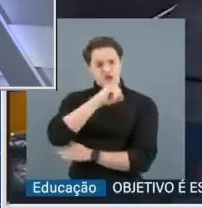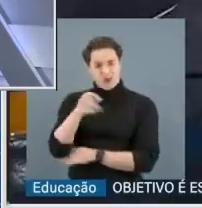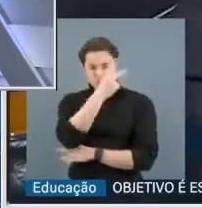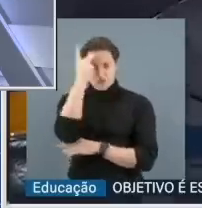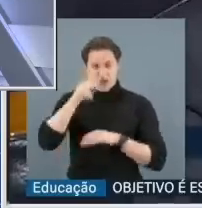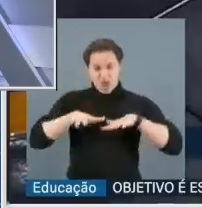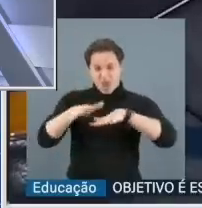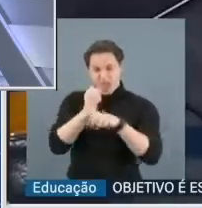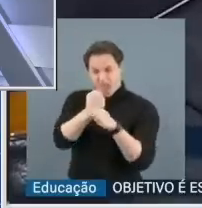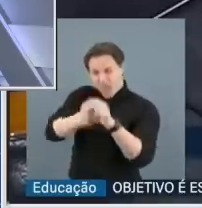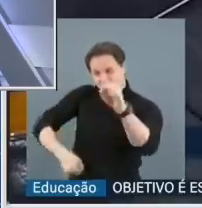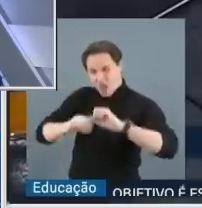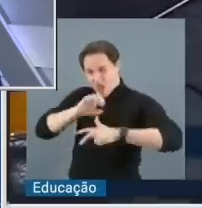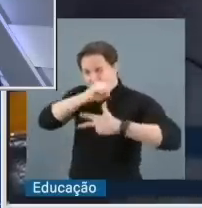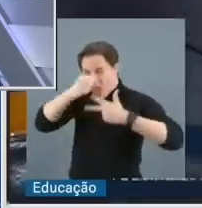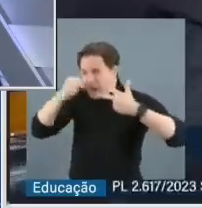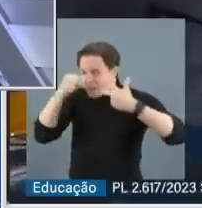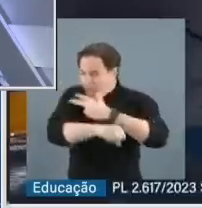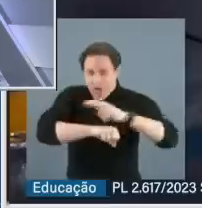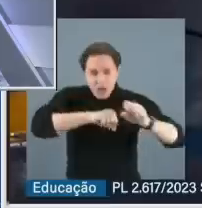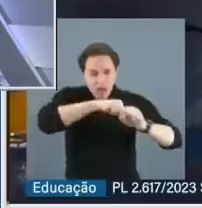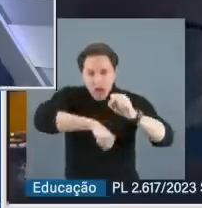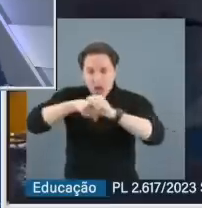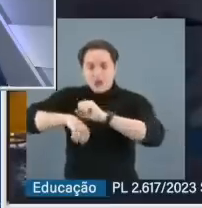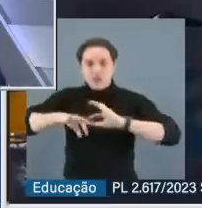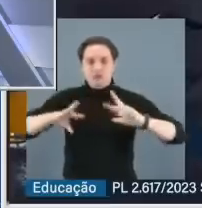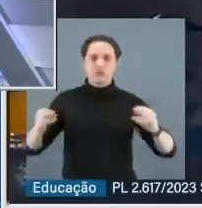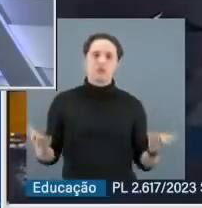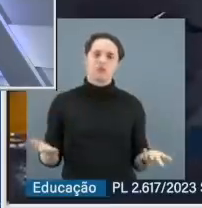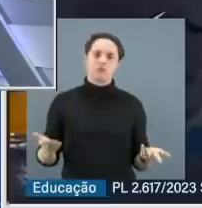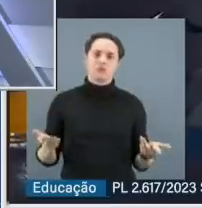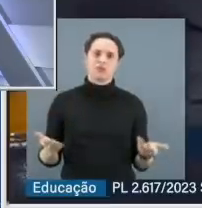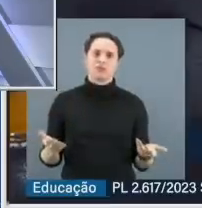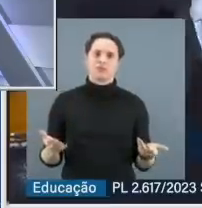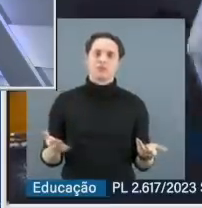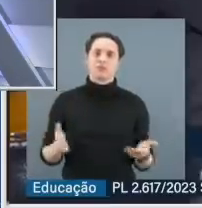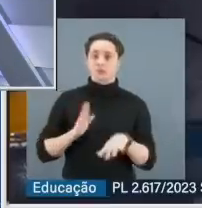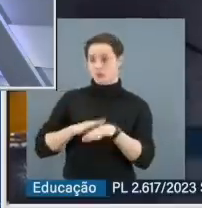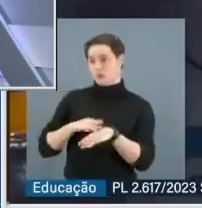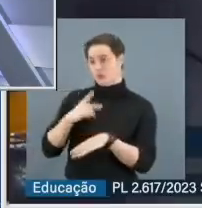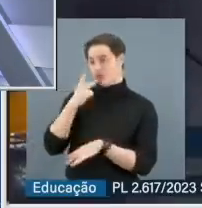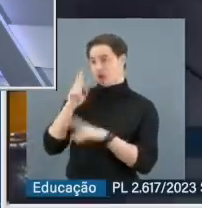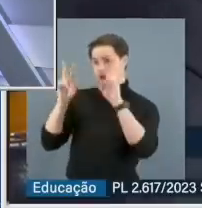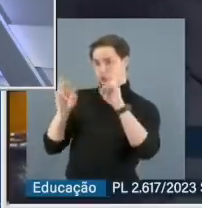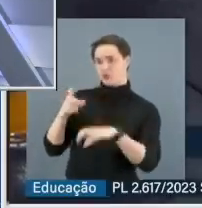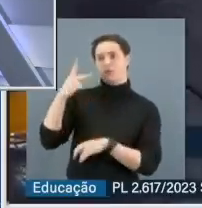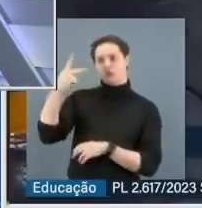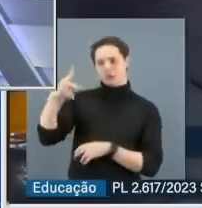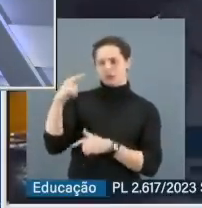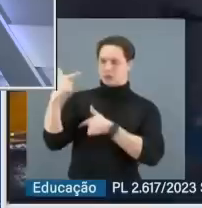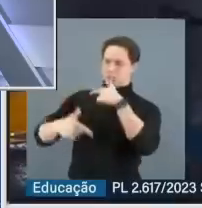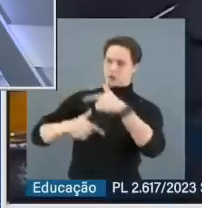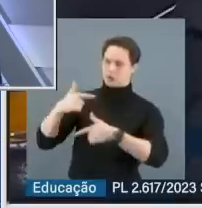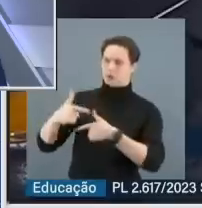desta legislação criminal da nossa República. E a lei de abuso de autoridade diz, ela é clara ao dizer que